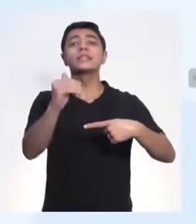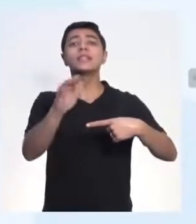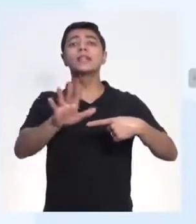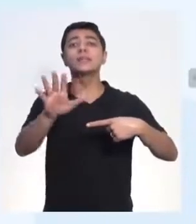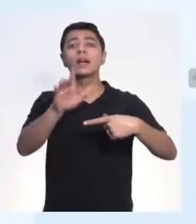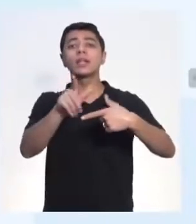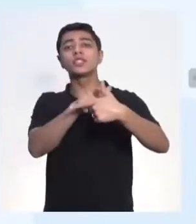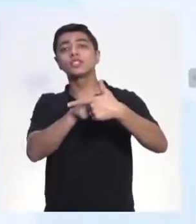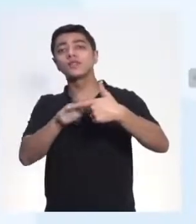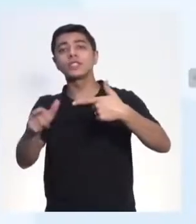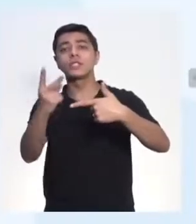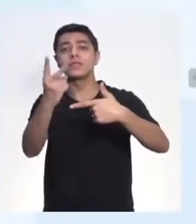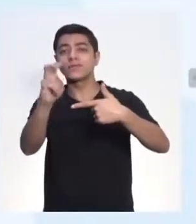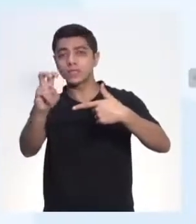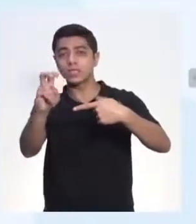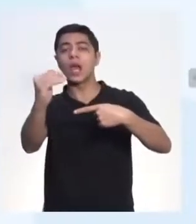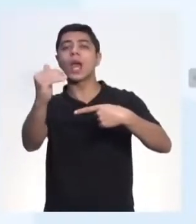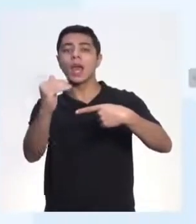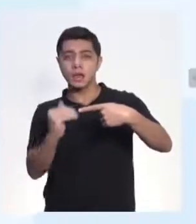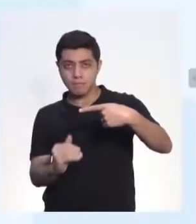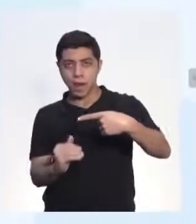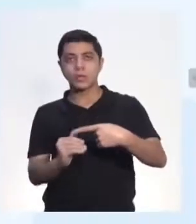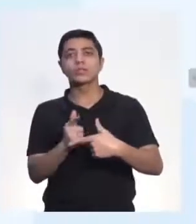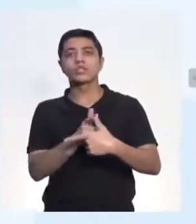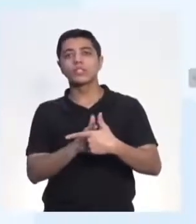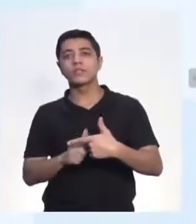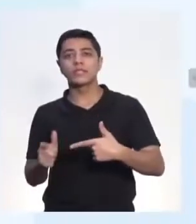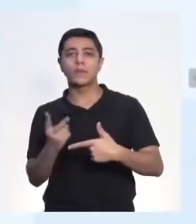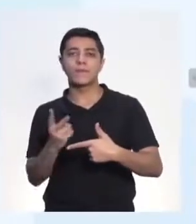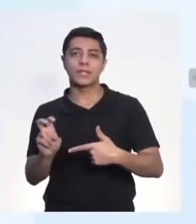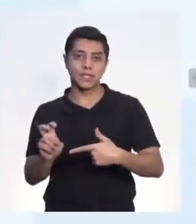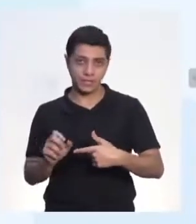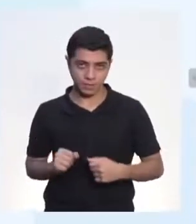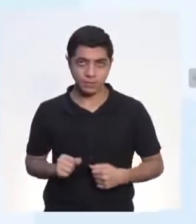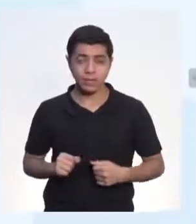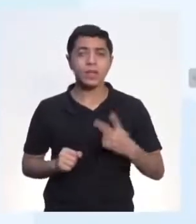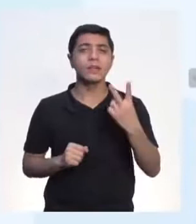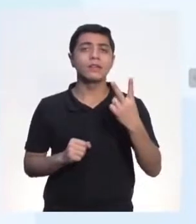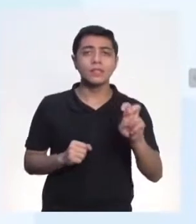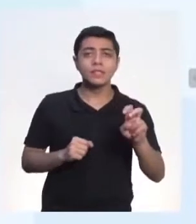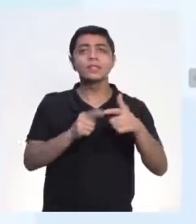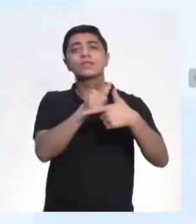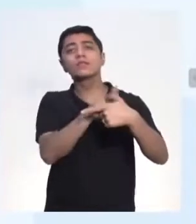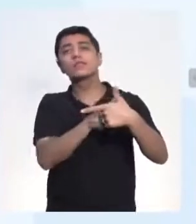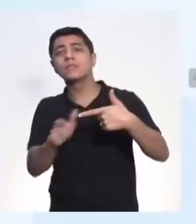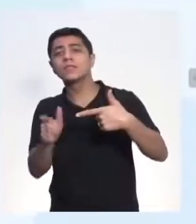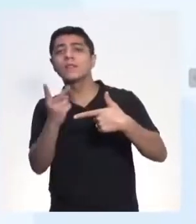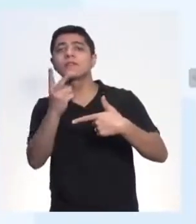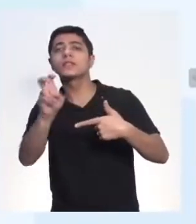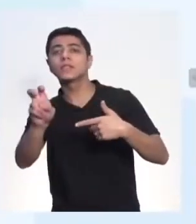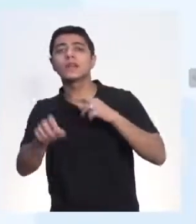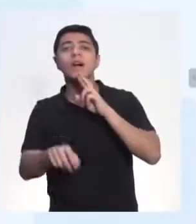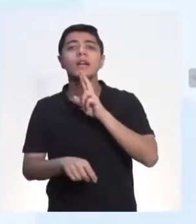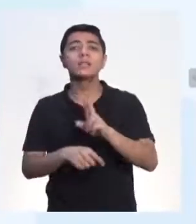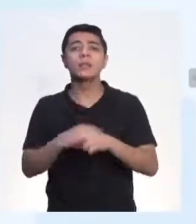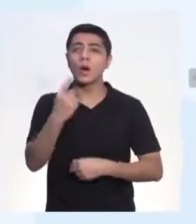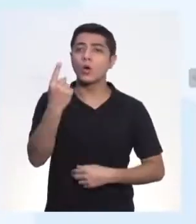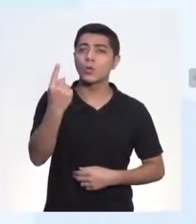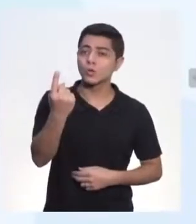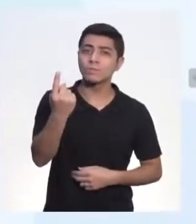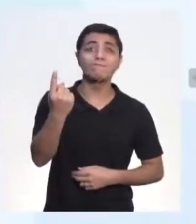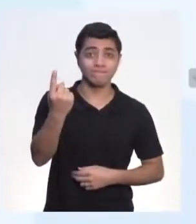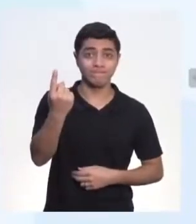100 dividido por 25. 25 dividido por 25, 1. 100 dividido por